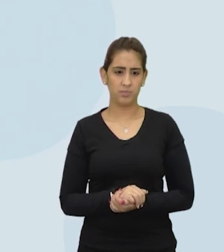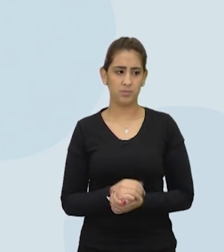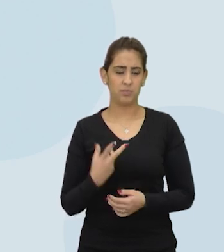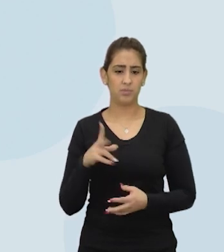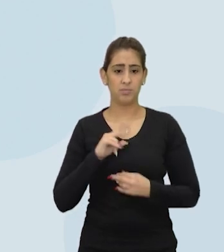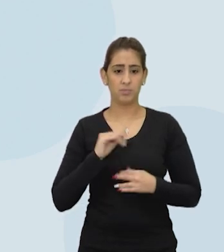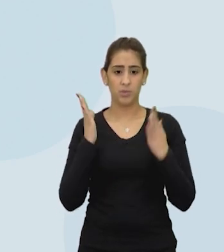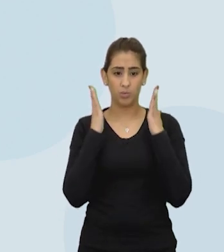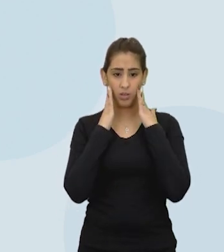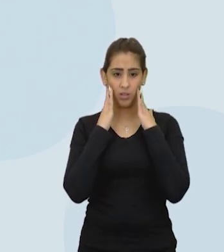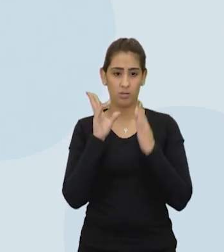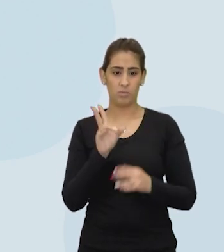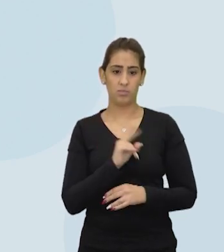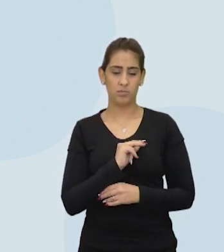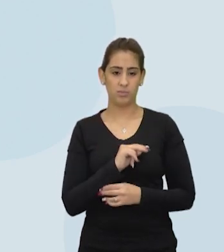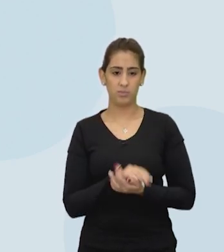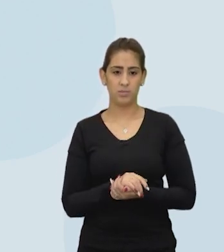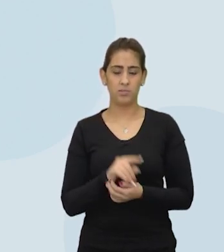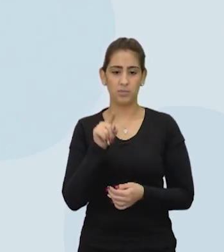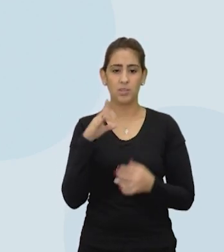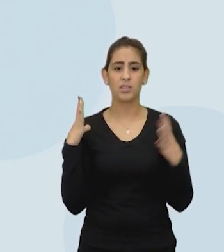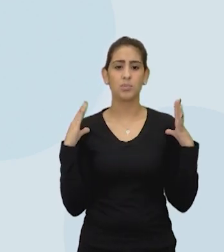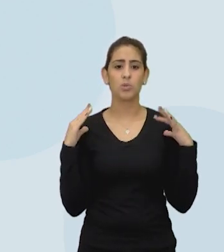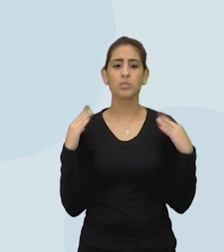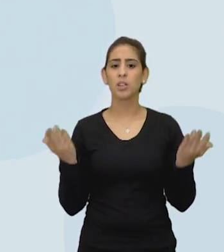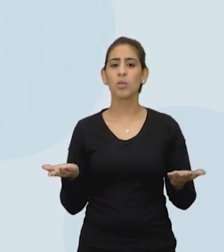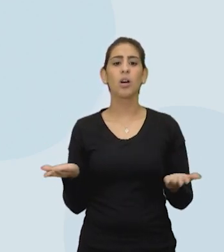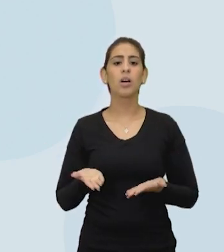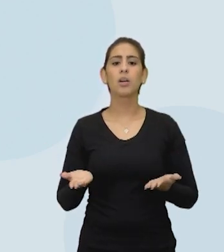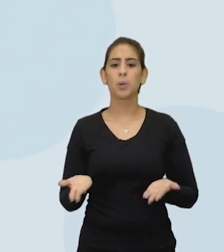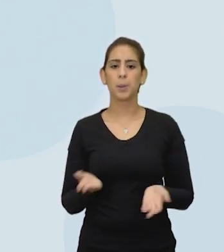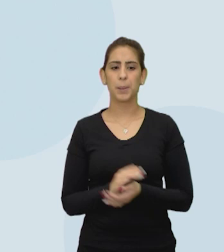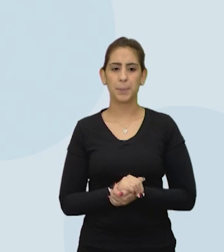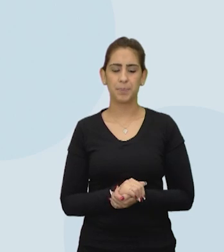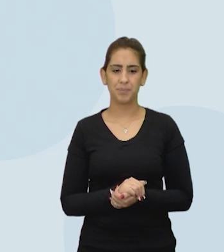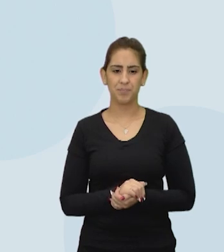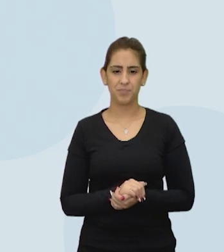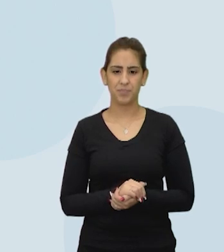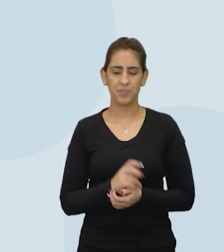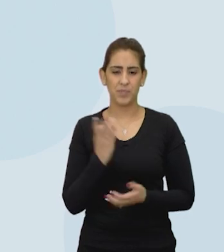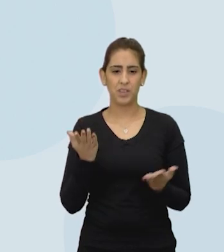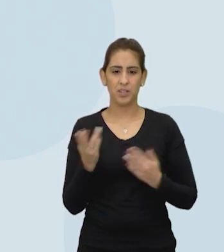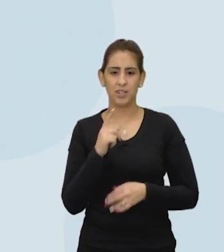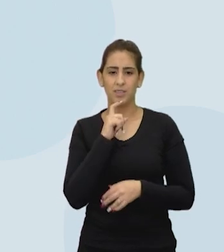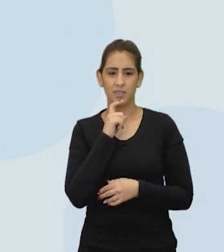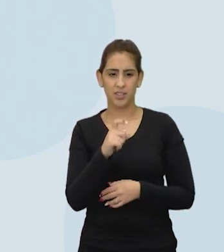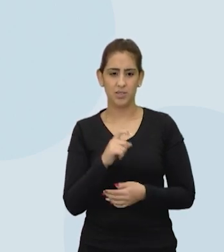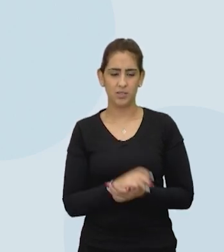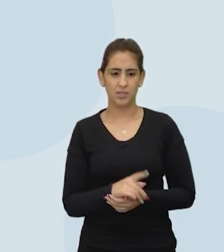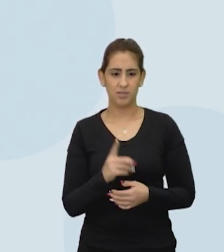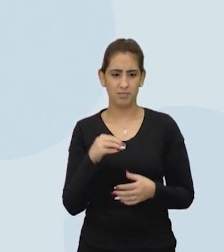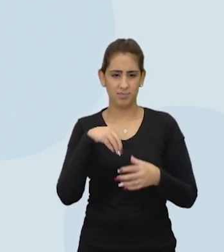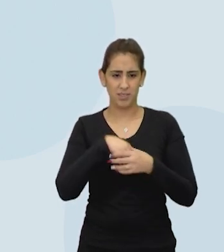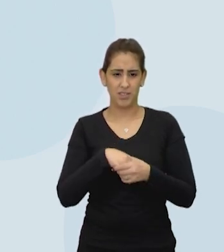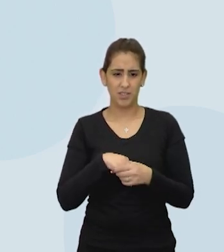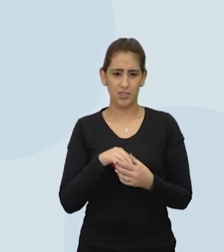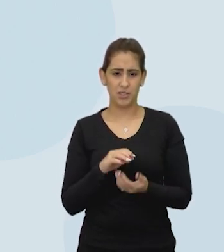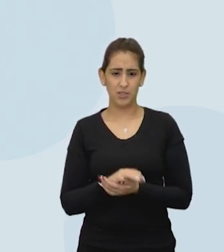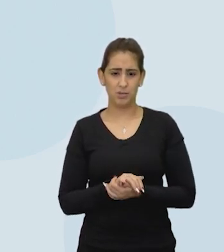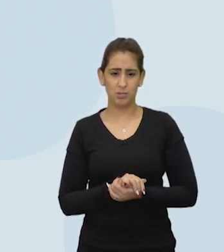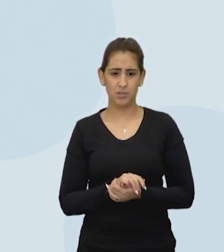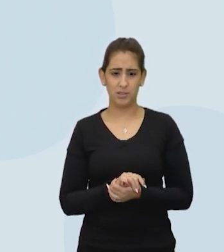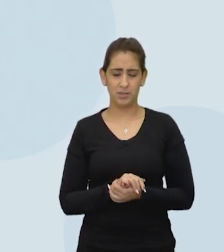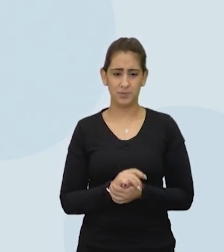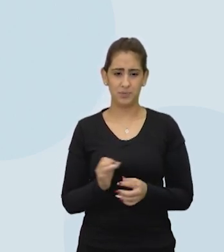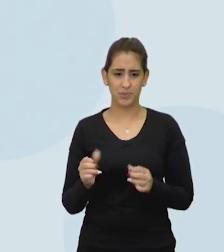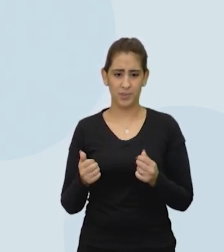Meu Deus. E este morcego? E agora vede, na bruta ardência orgânica